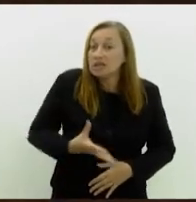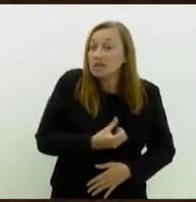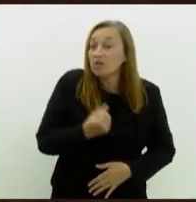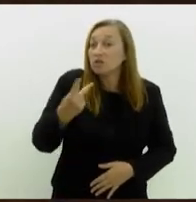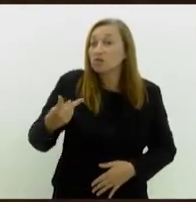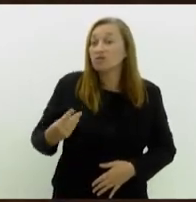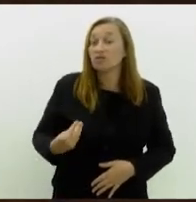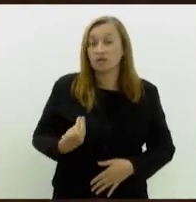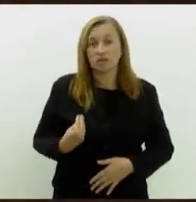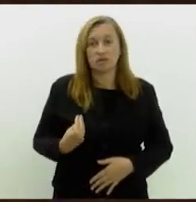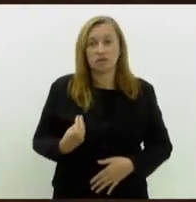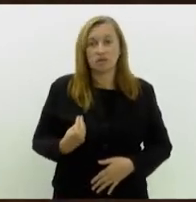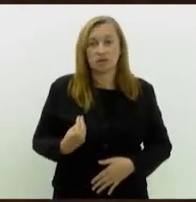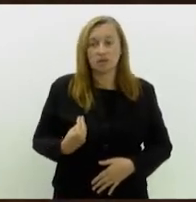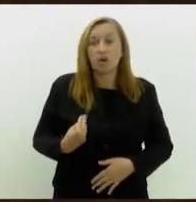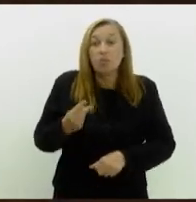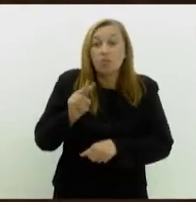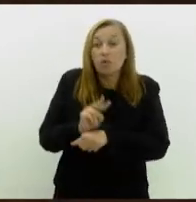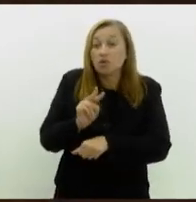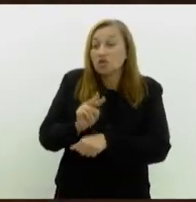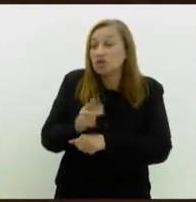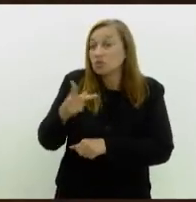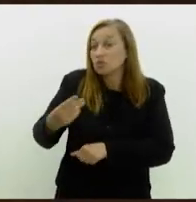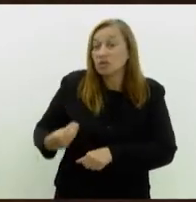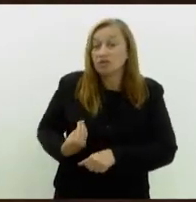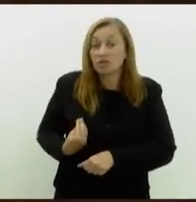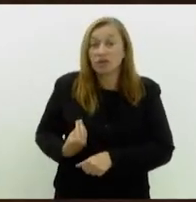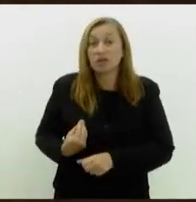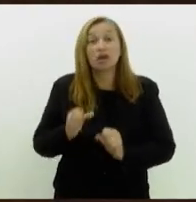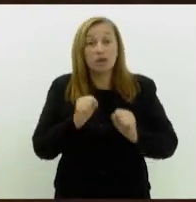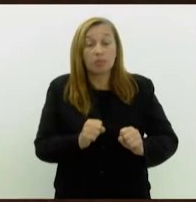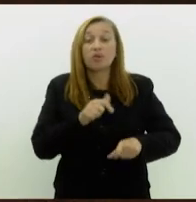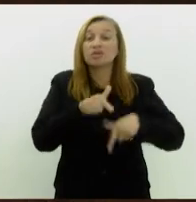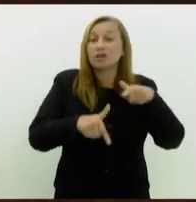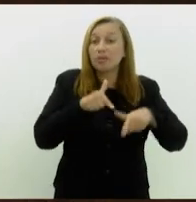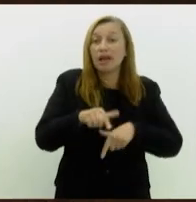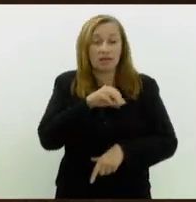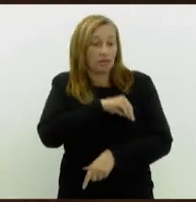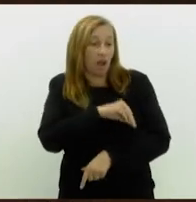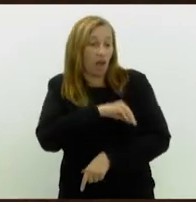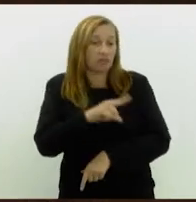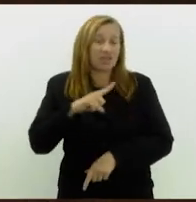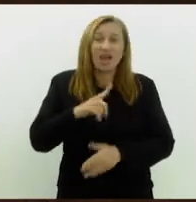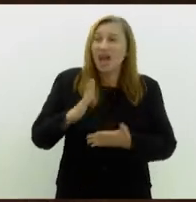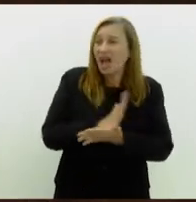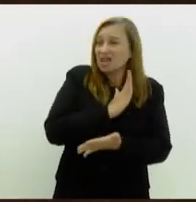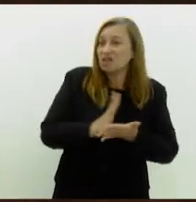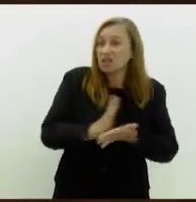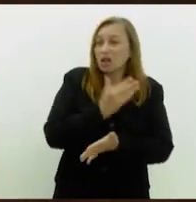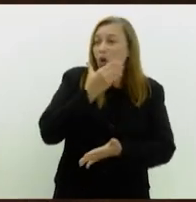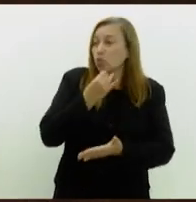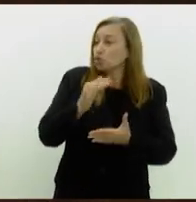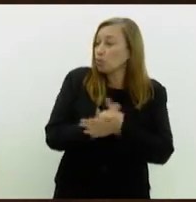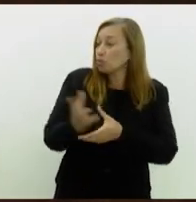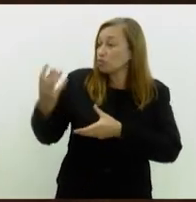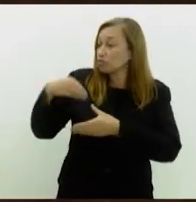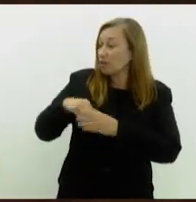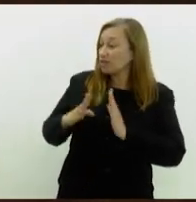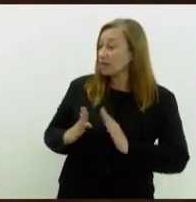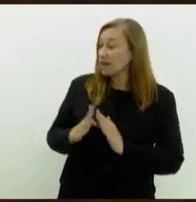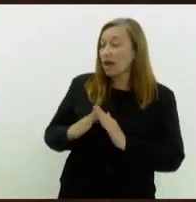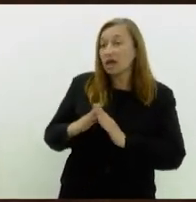sua eh independência financeira do Companheiro que muitas vezes é o violento que tá dentro da sua casa